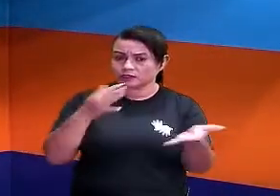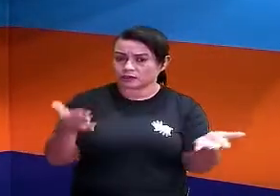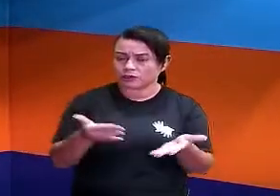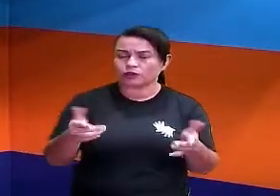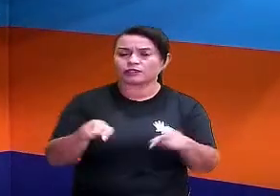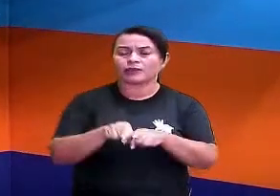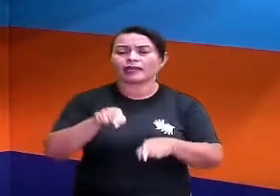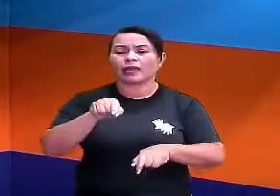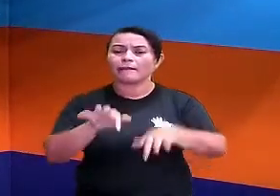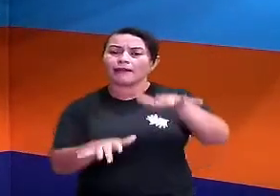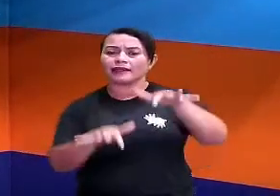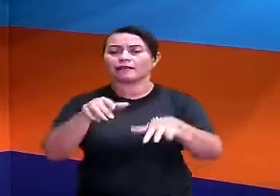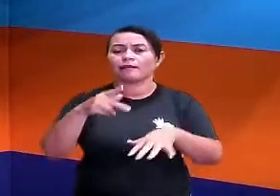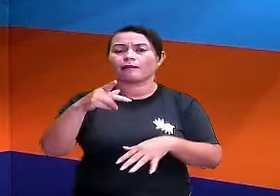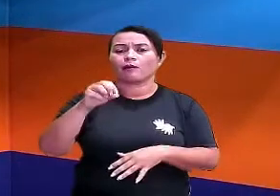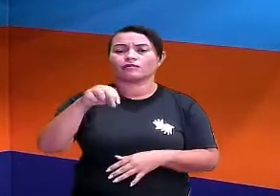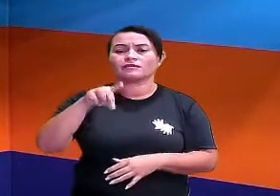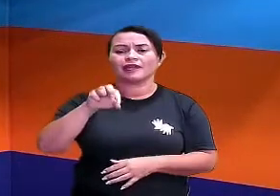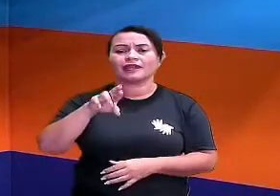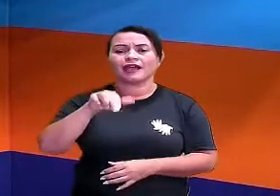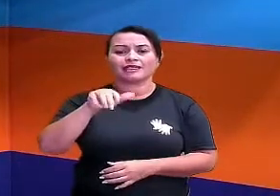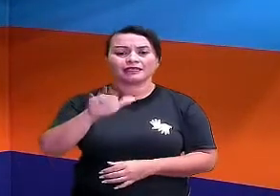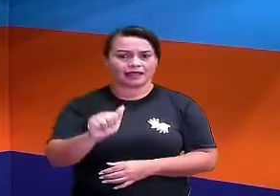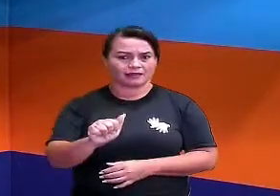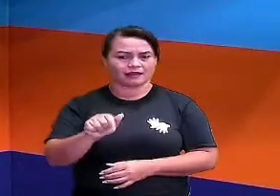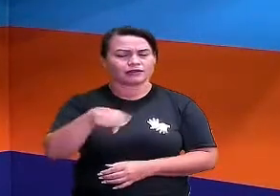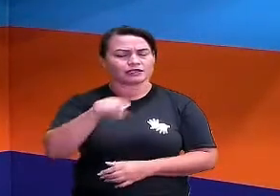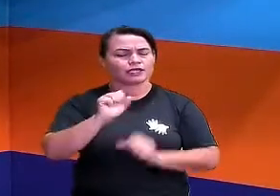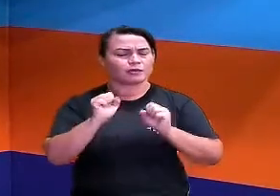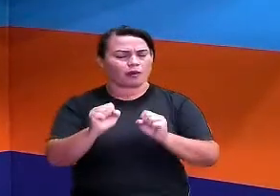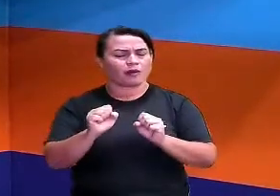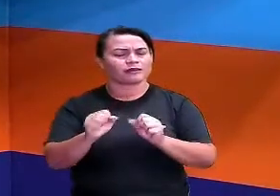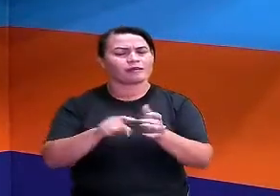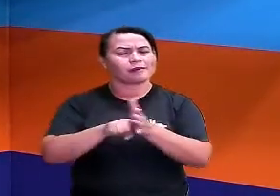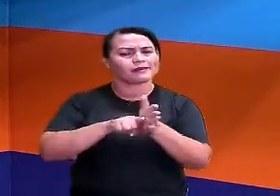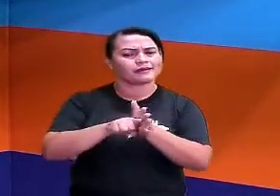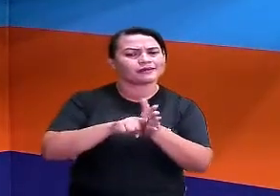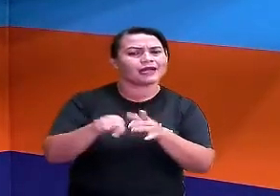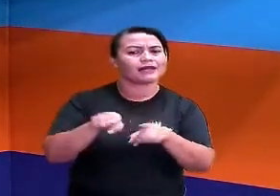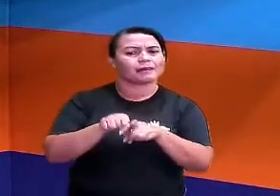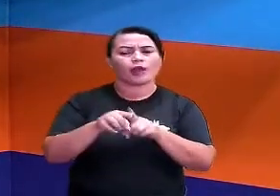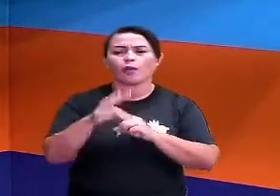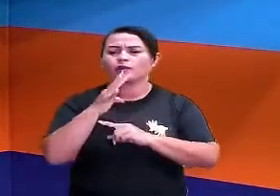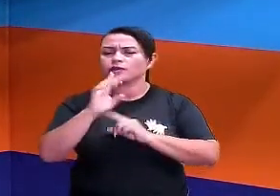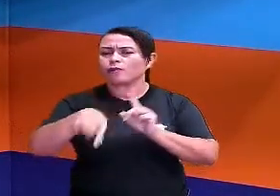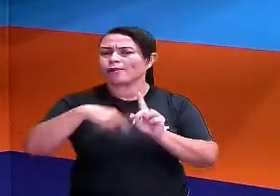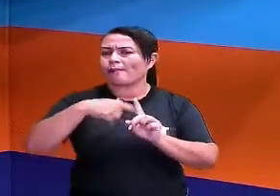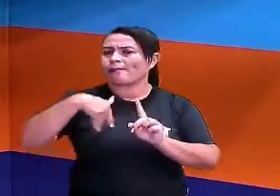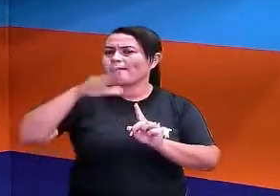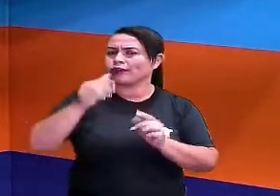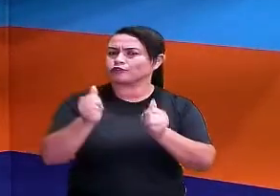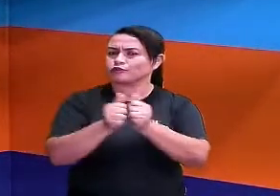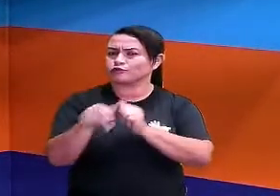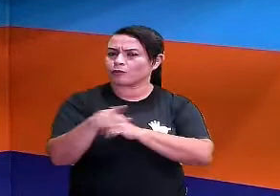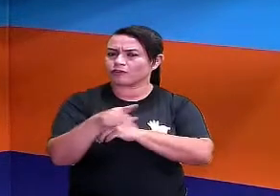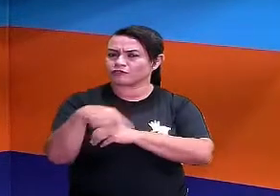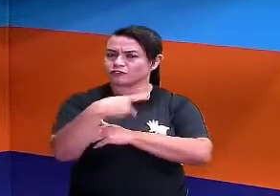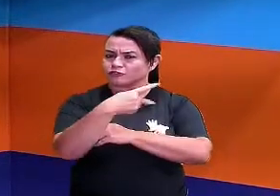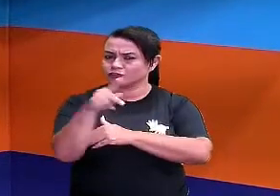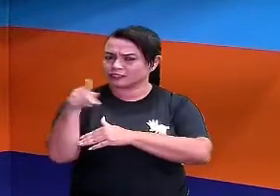média aritmética ponderada, tá? Que aí vocês podem pesquisar e conhecer um pouquinho mais à frente aí com os professores